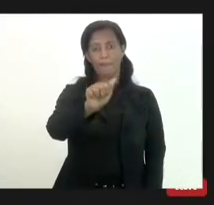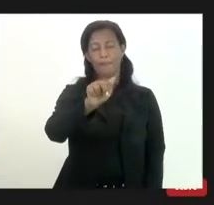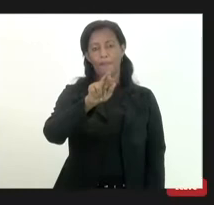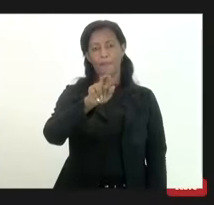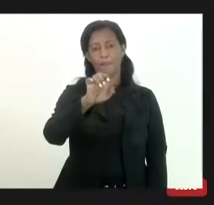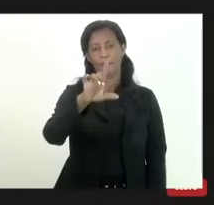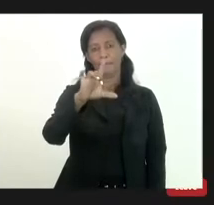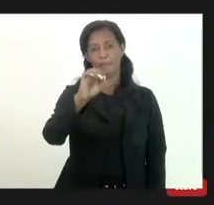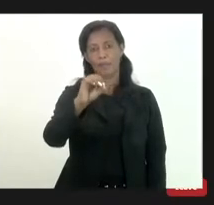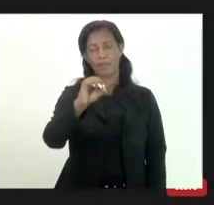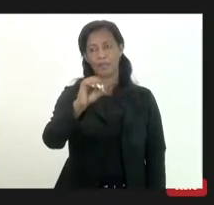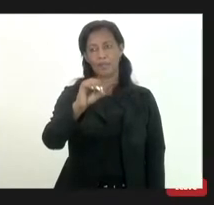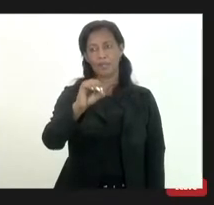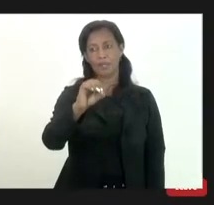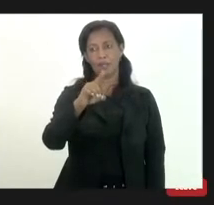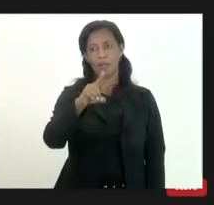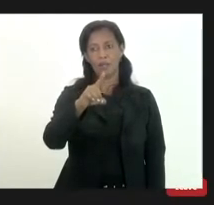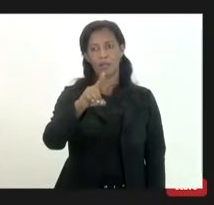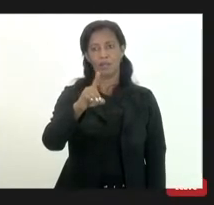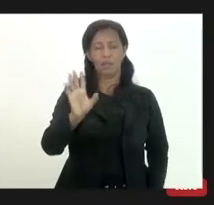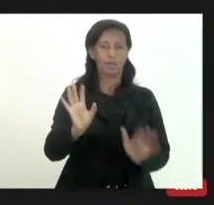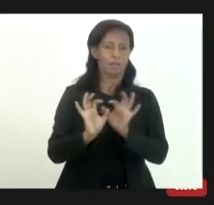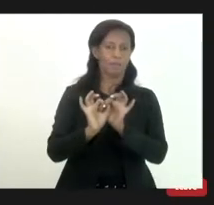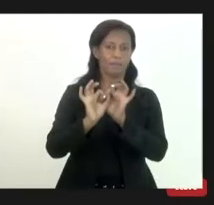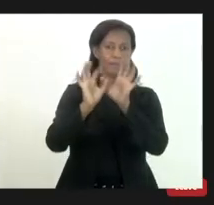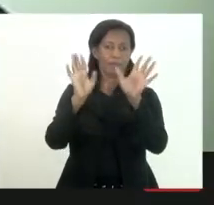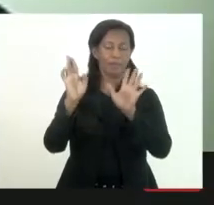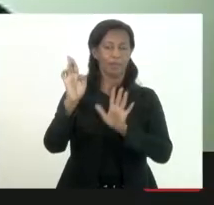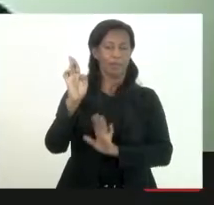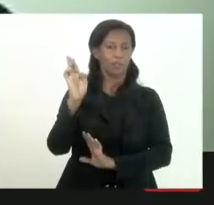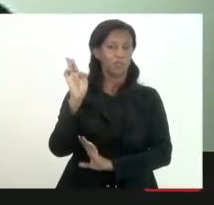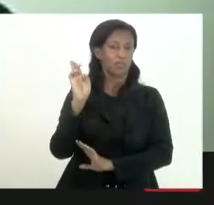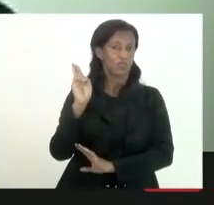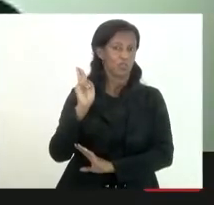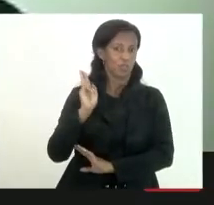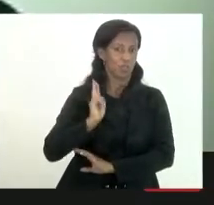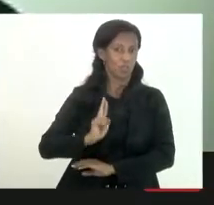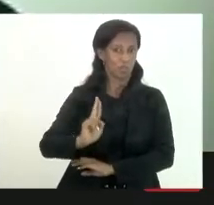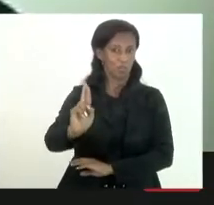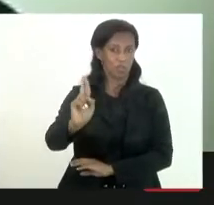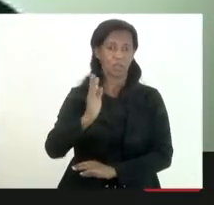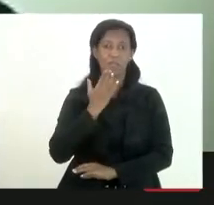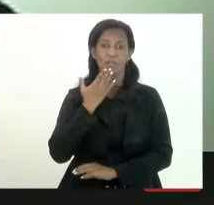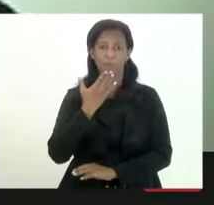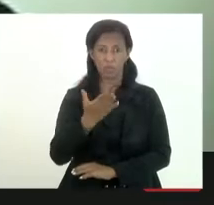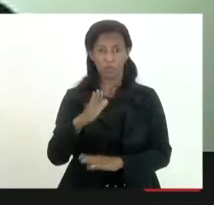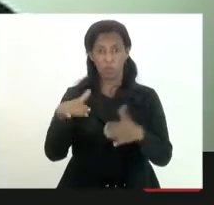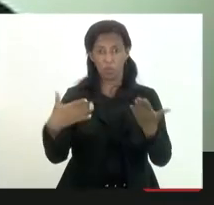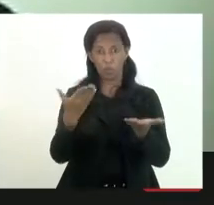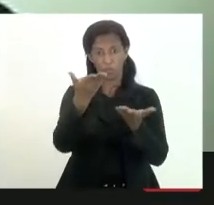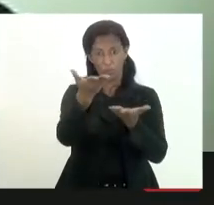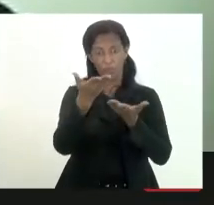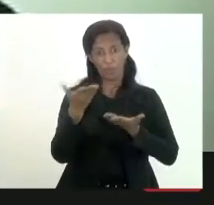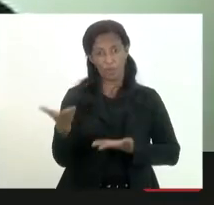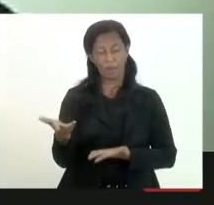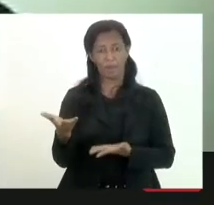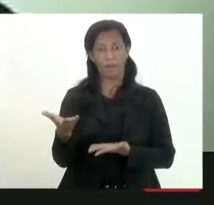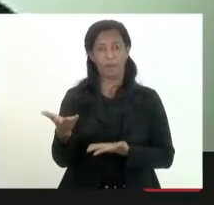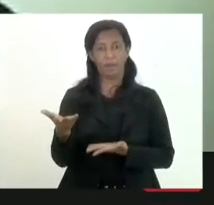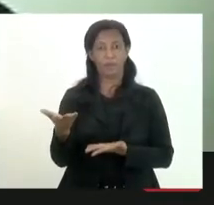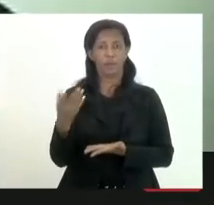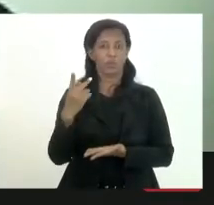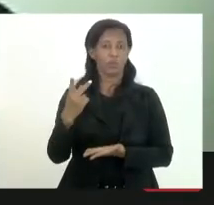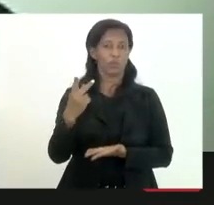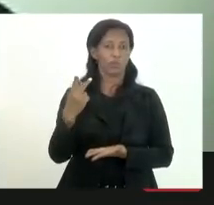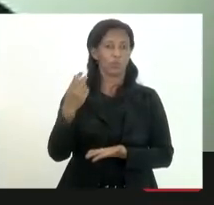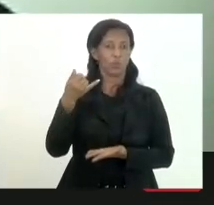da Coordenadoria de Promoção pela Liberdade Religiosa. E ele pediu, quando o senhor fosse falar sobre a questão da